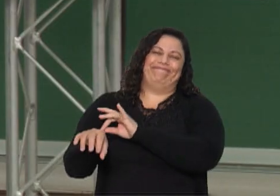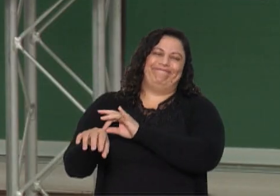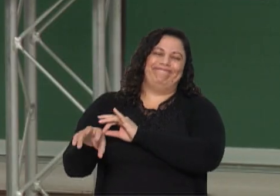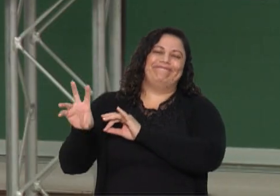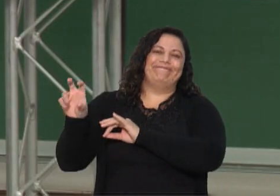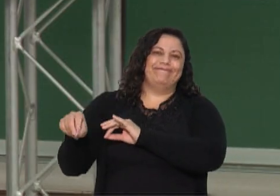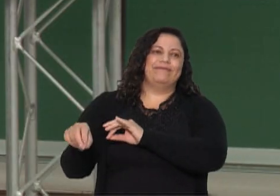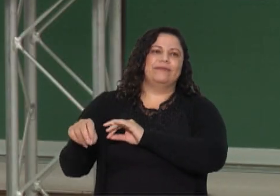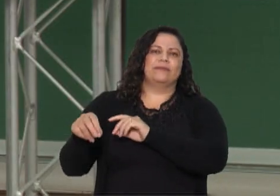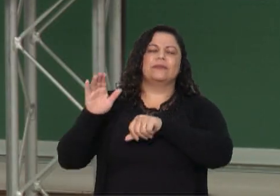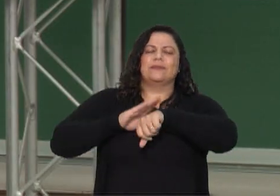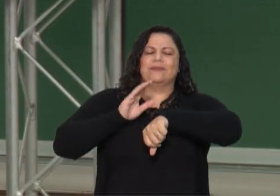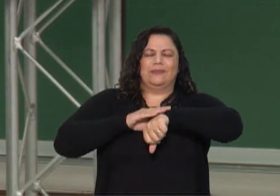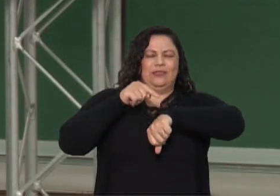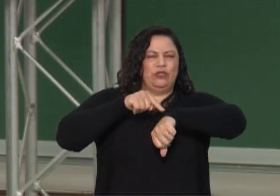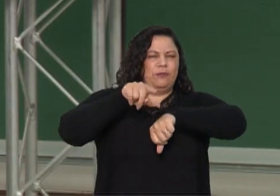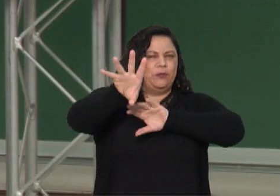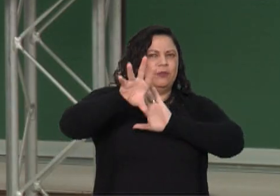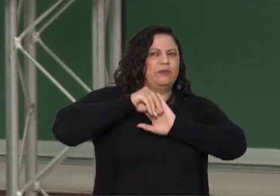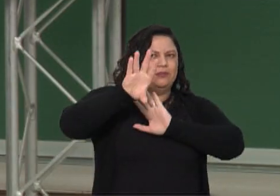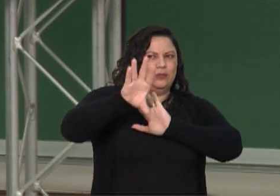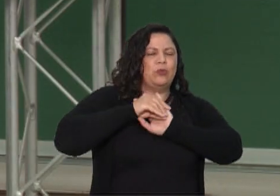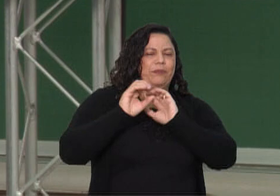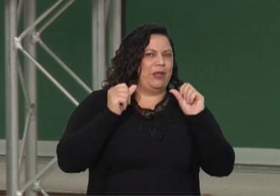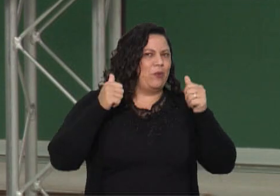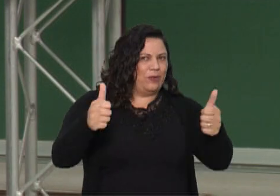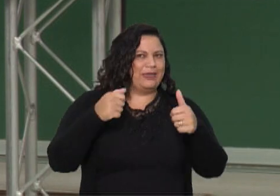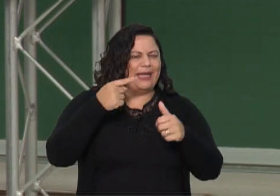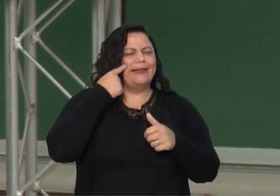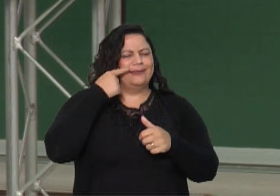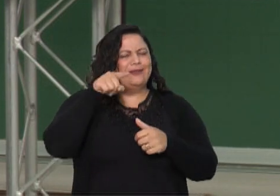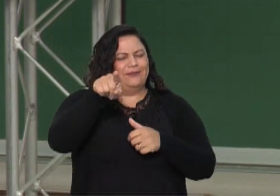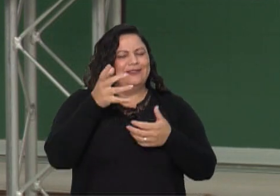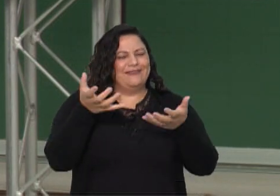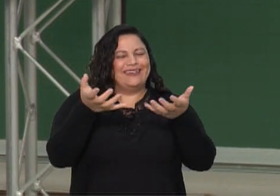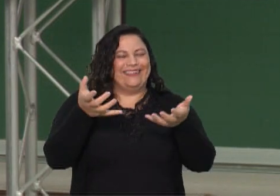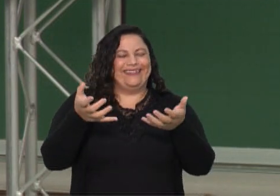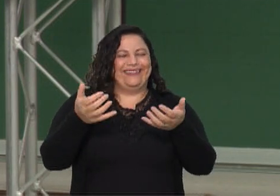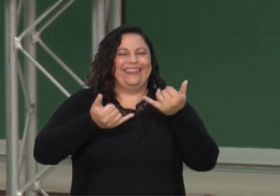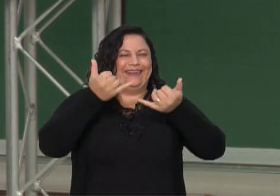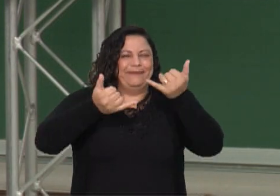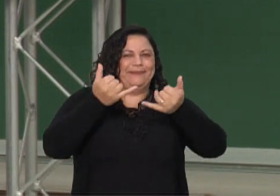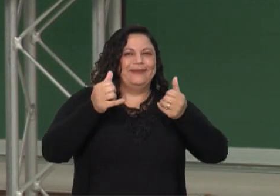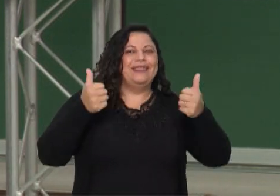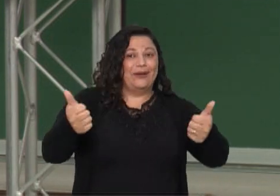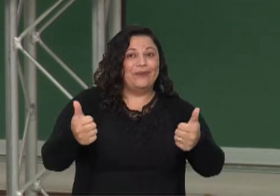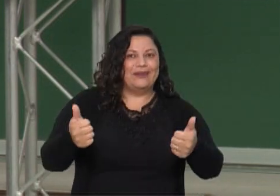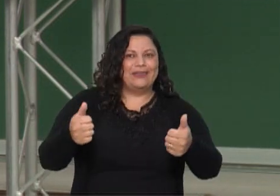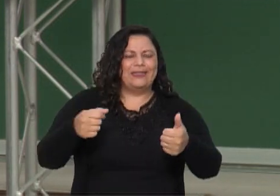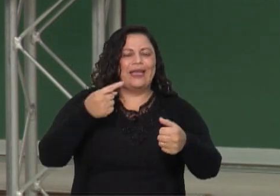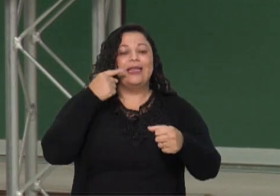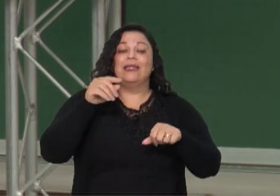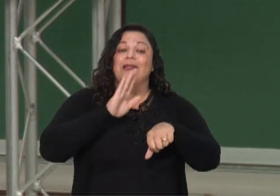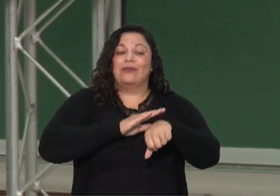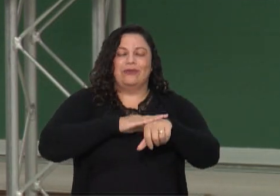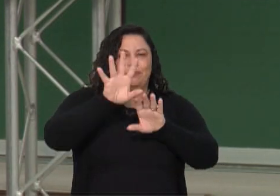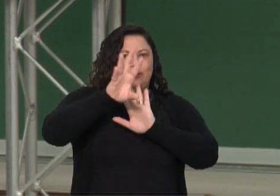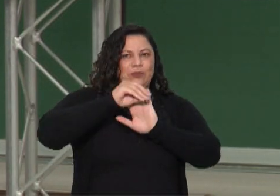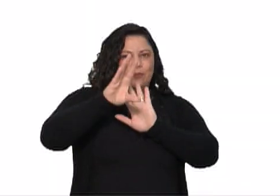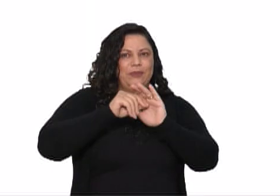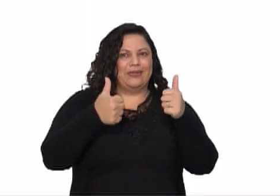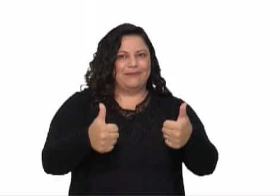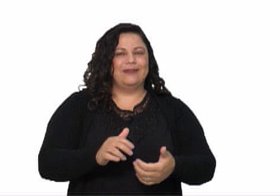você copiar isso daqui, porque eu tenho certeza que você vai correr para fazer esse brinquedinho aí para vocês jogarem, tá? Vou dar um tempinho e a gente já